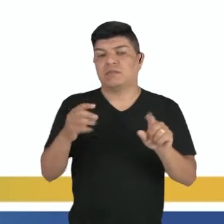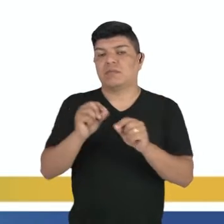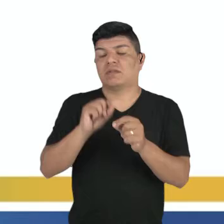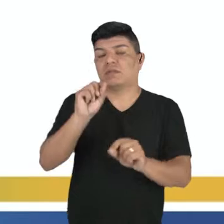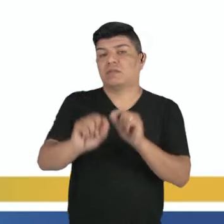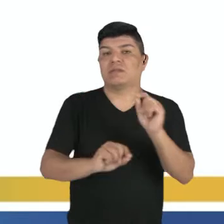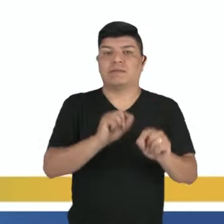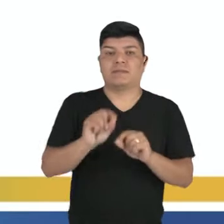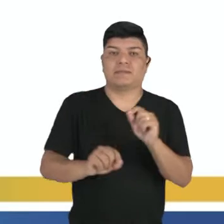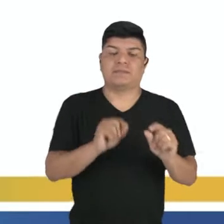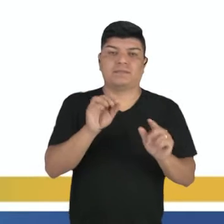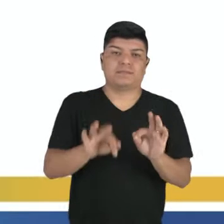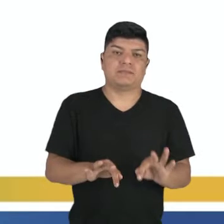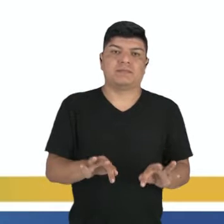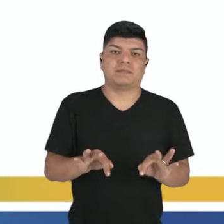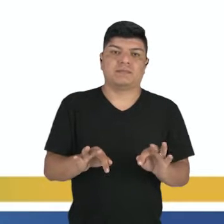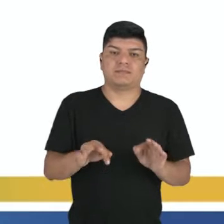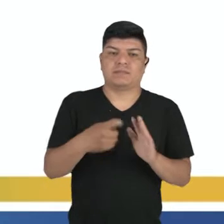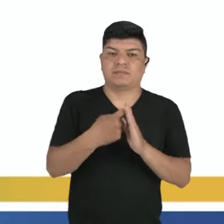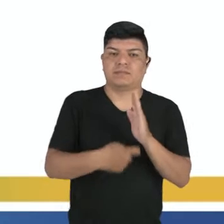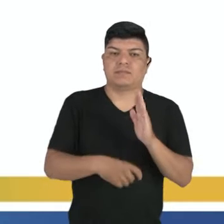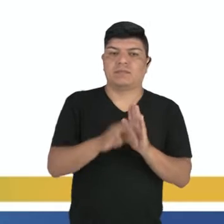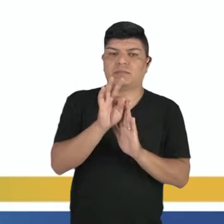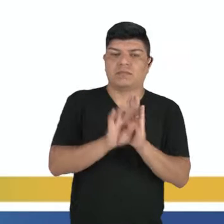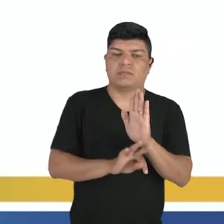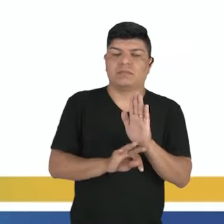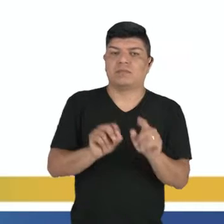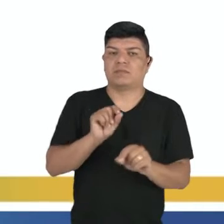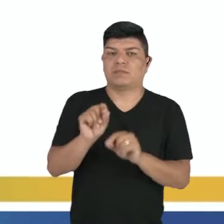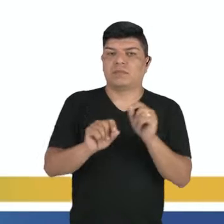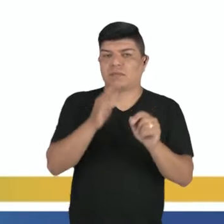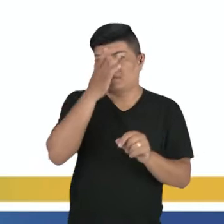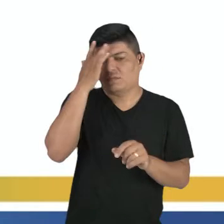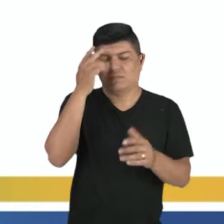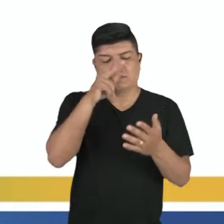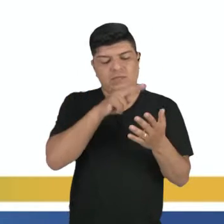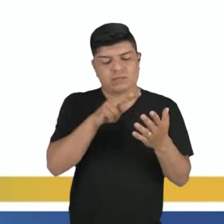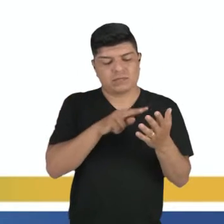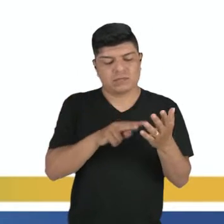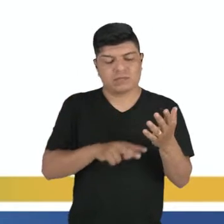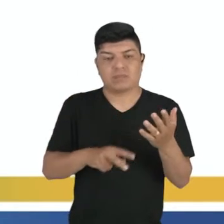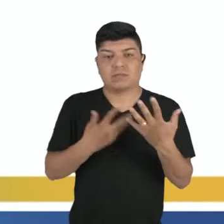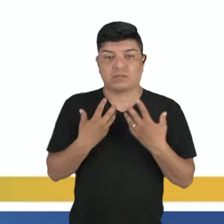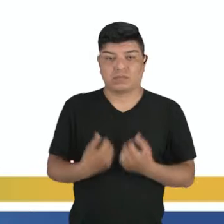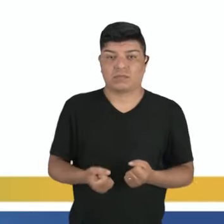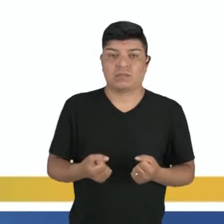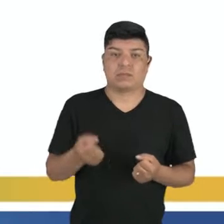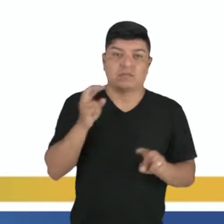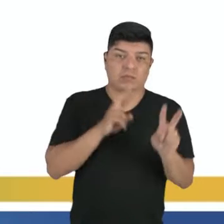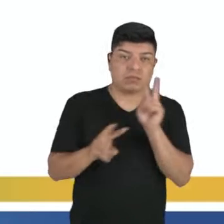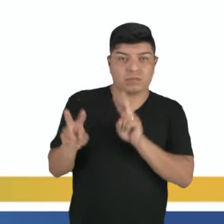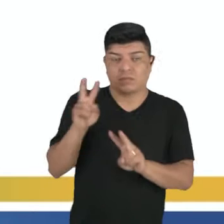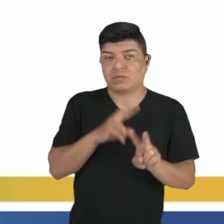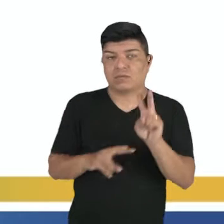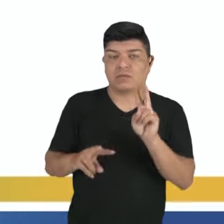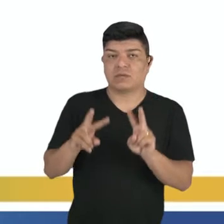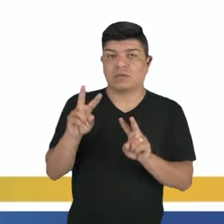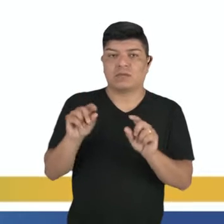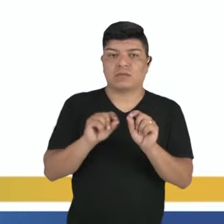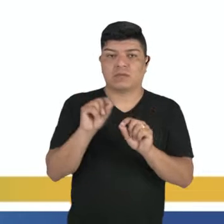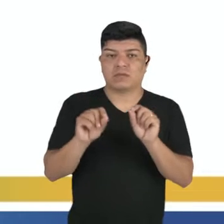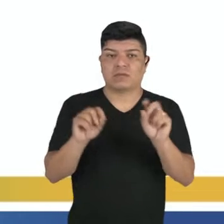fazer? A finalidade desse texto é convencer o leitor e concordar com o ponto de vista sobre